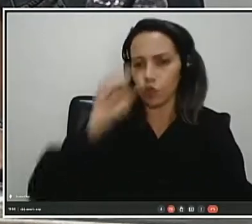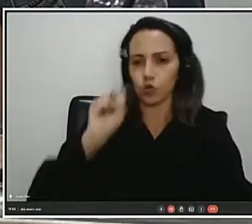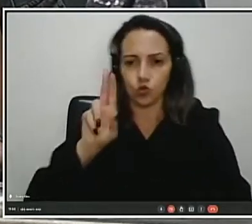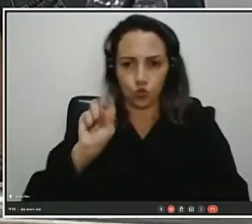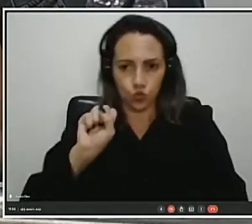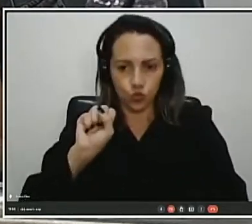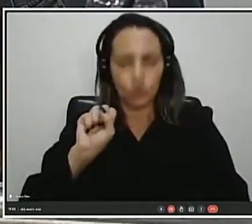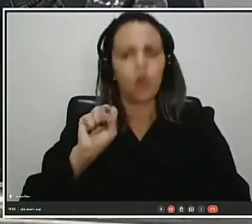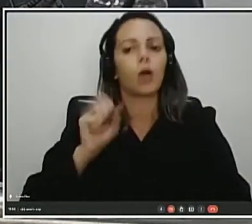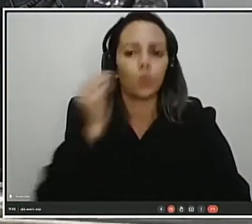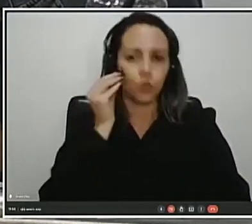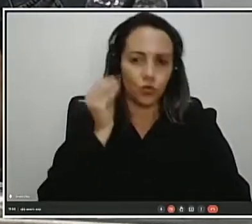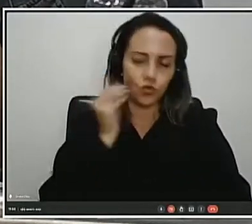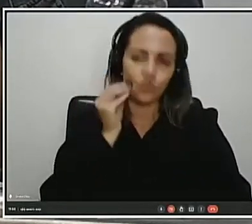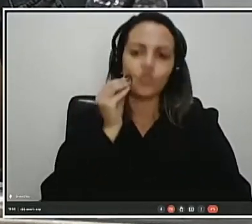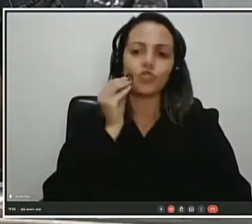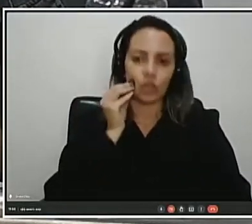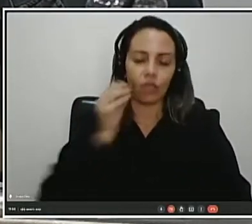é